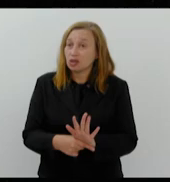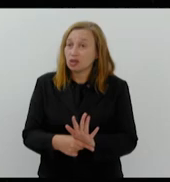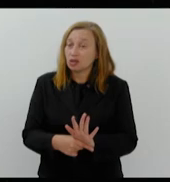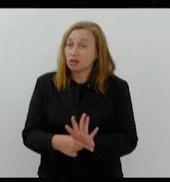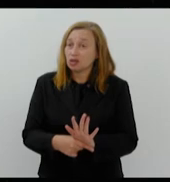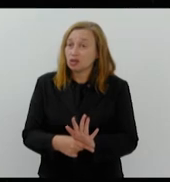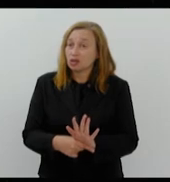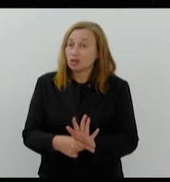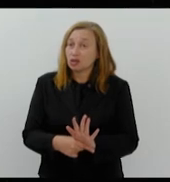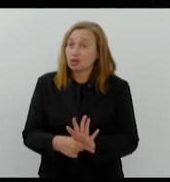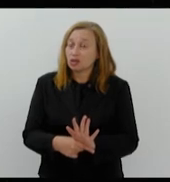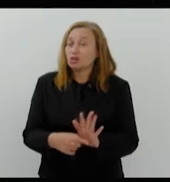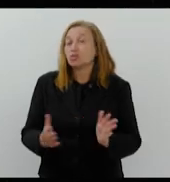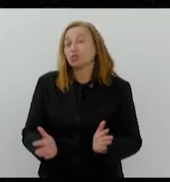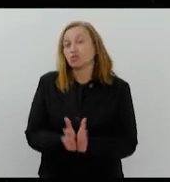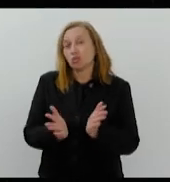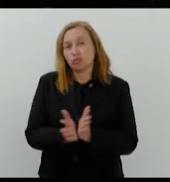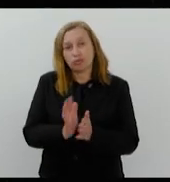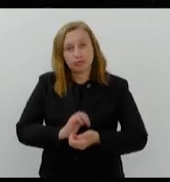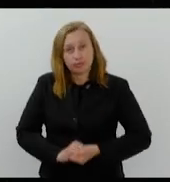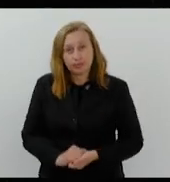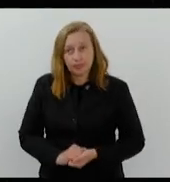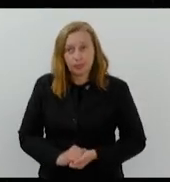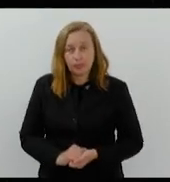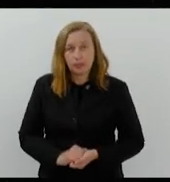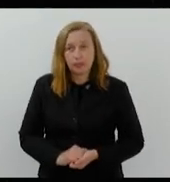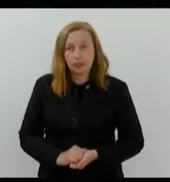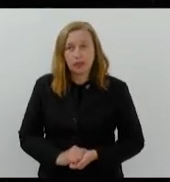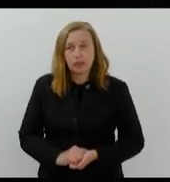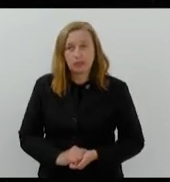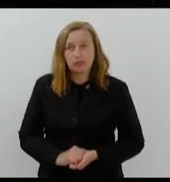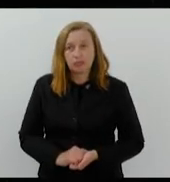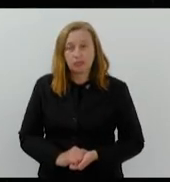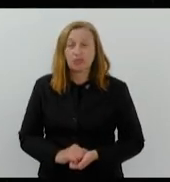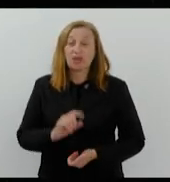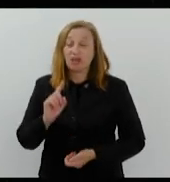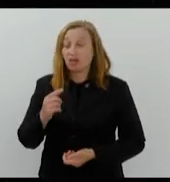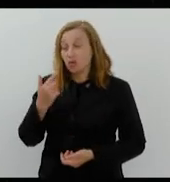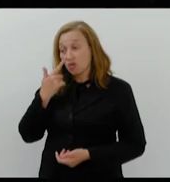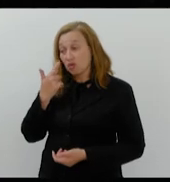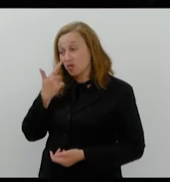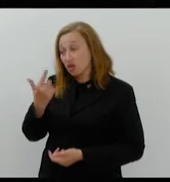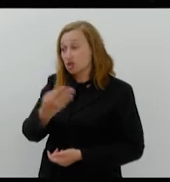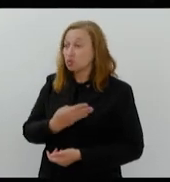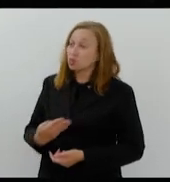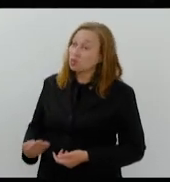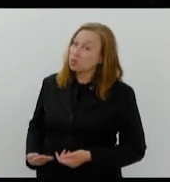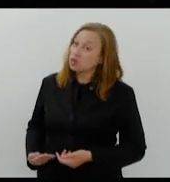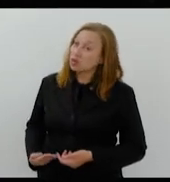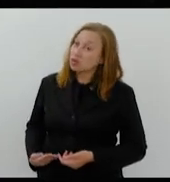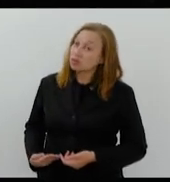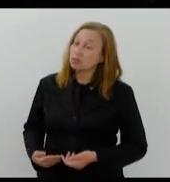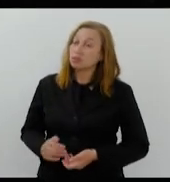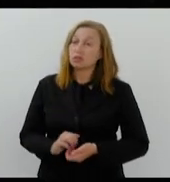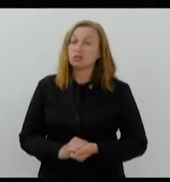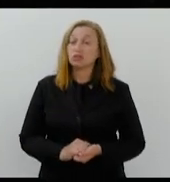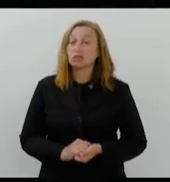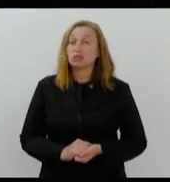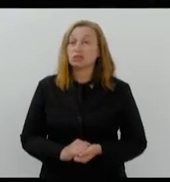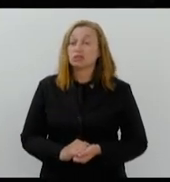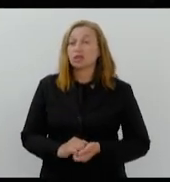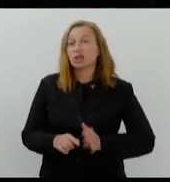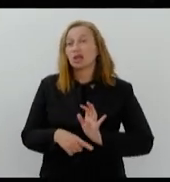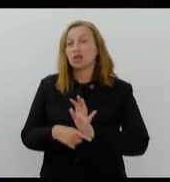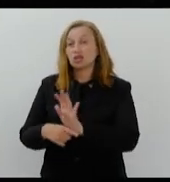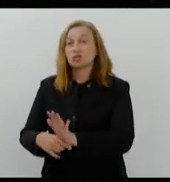dos menos favorecidos. Este é um governo que está mediando conflito a